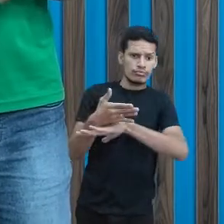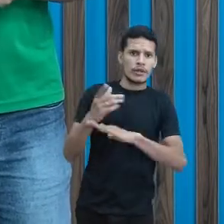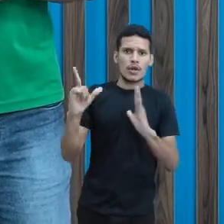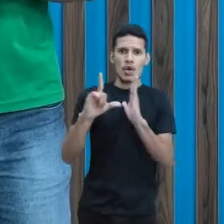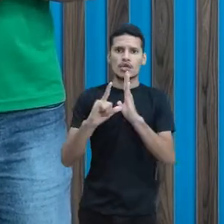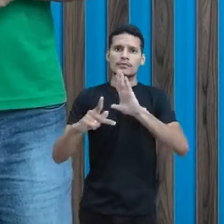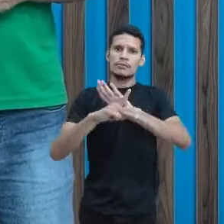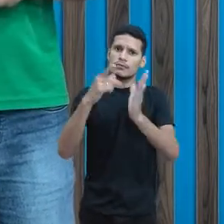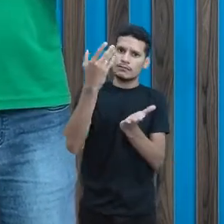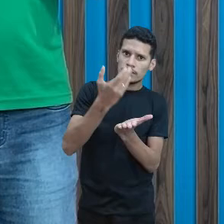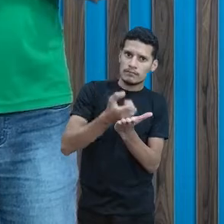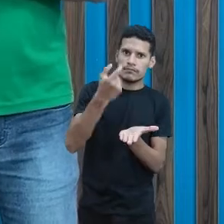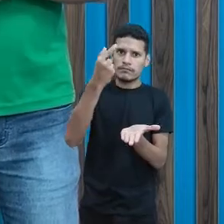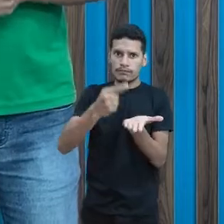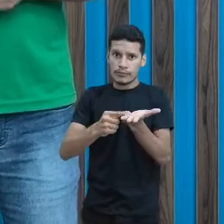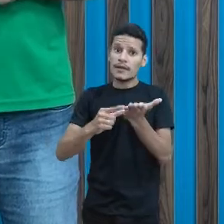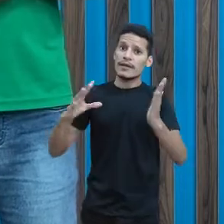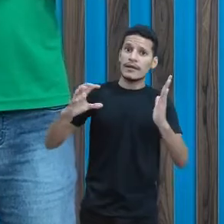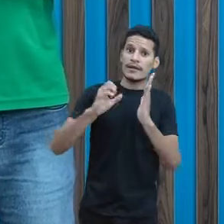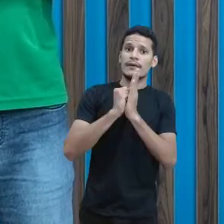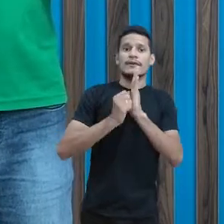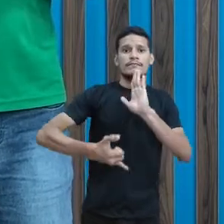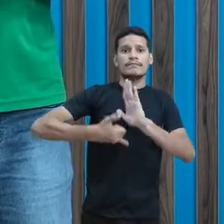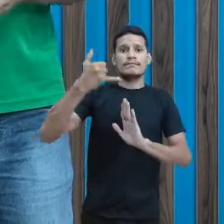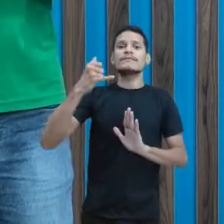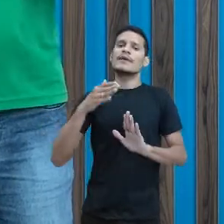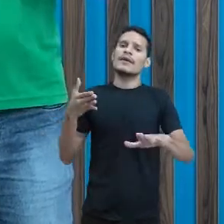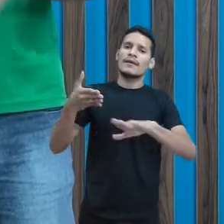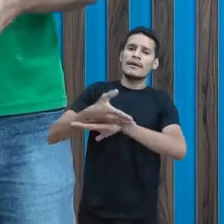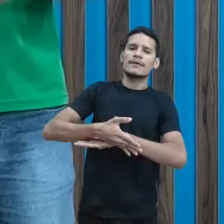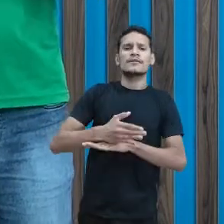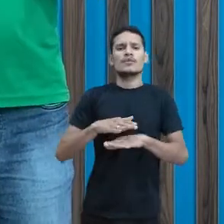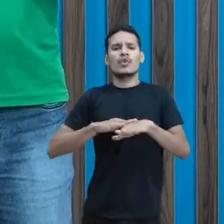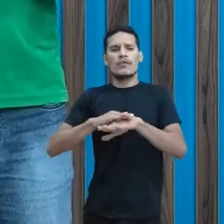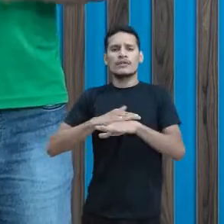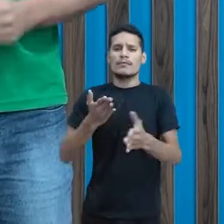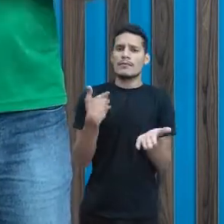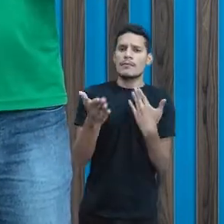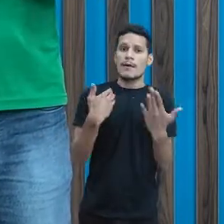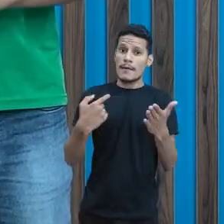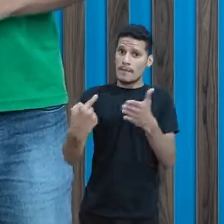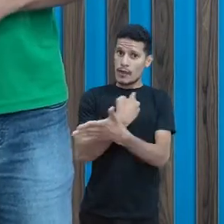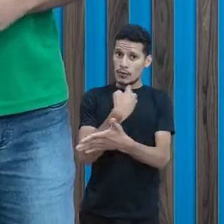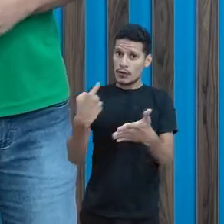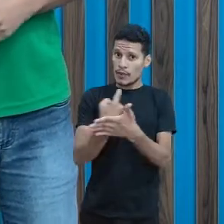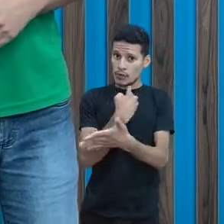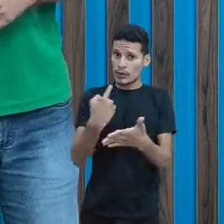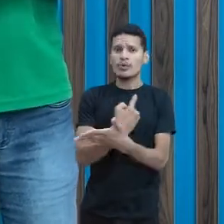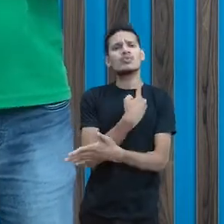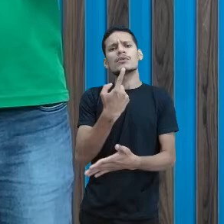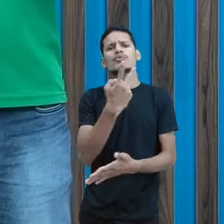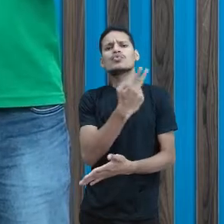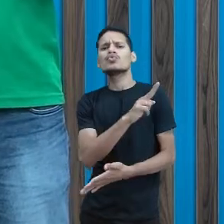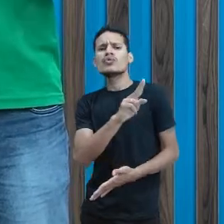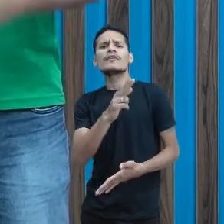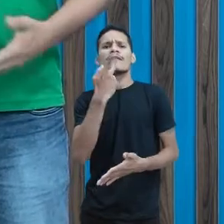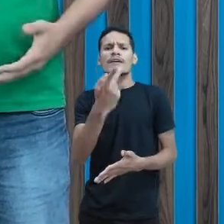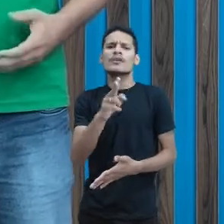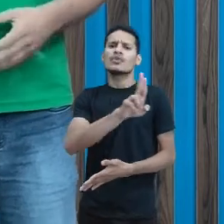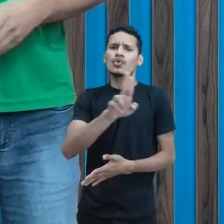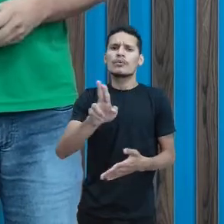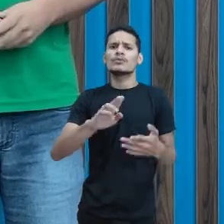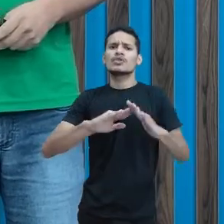baixe, tá certo? Né, se cadastre e entre aqui para conversar conosco, mande sua pergunta, é tão importante, diga de que escola vocês são, né, quem são os